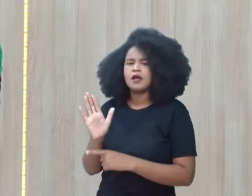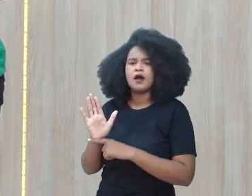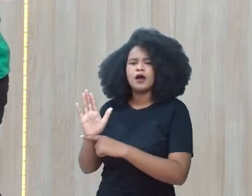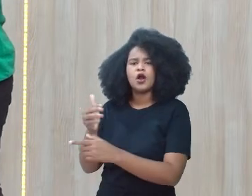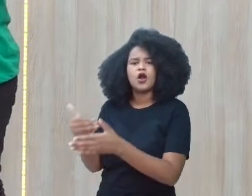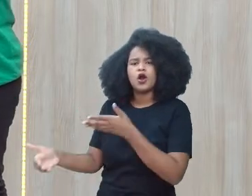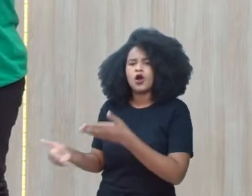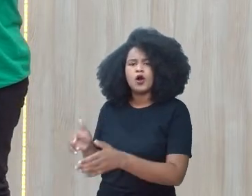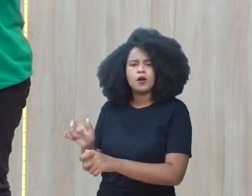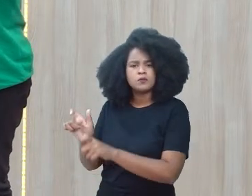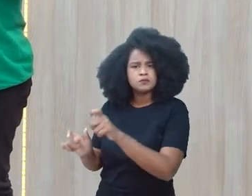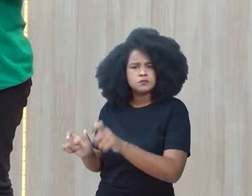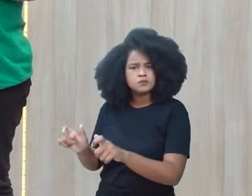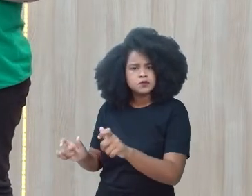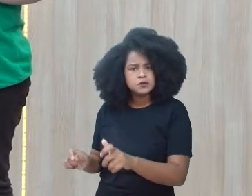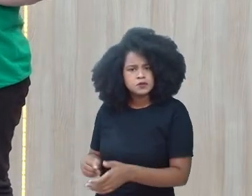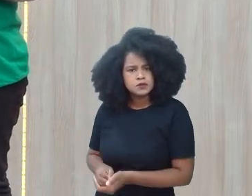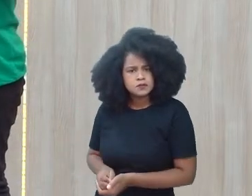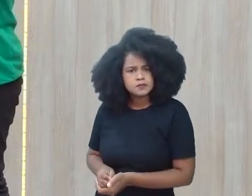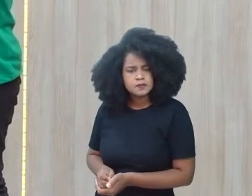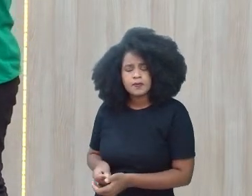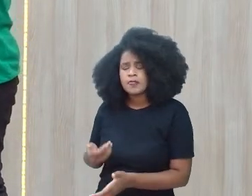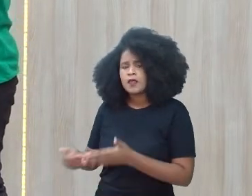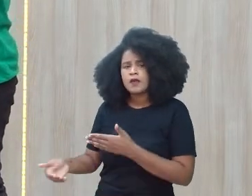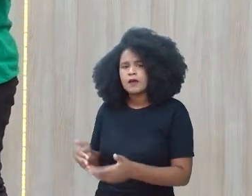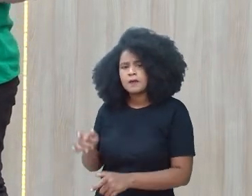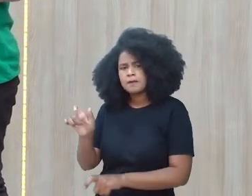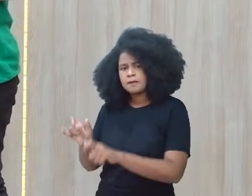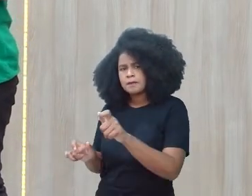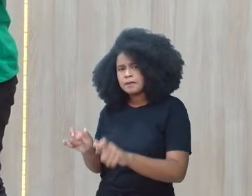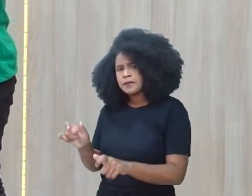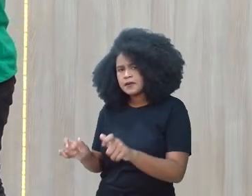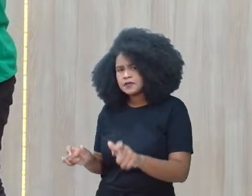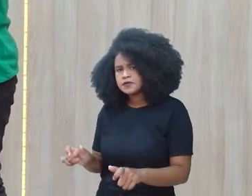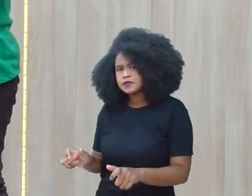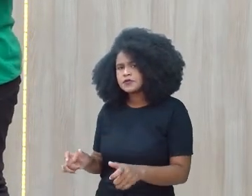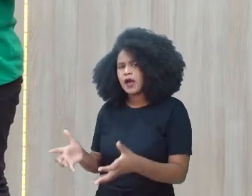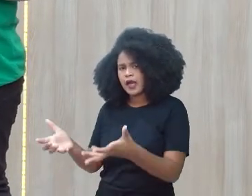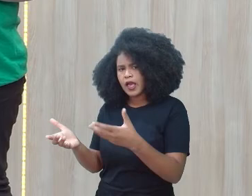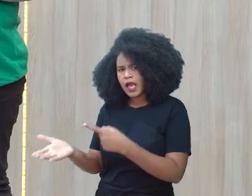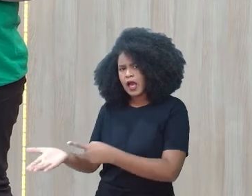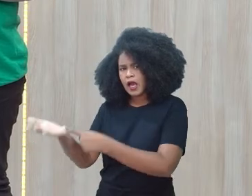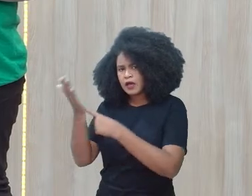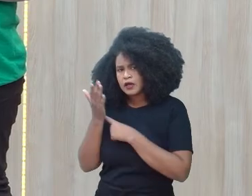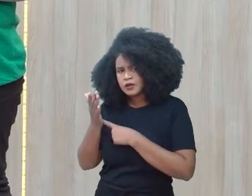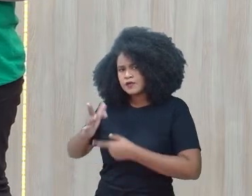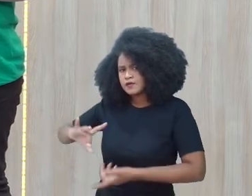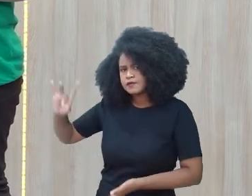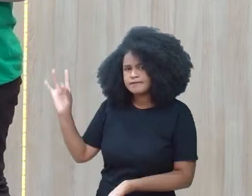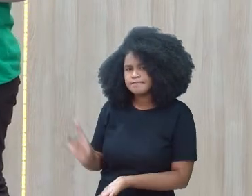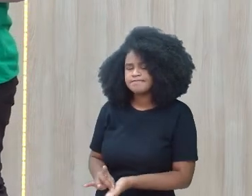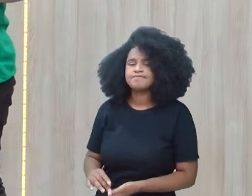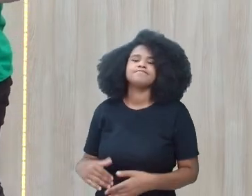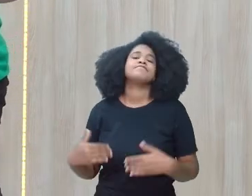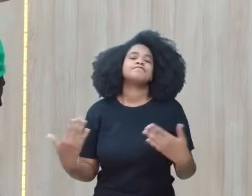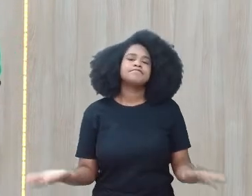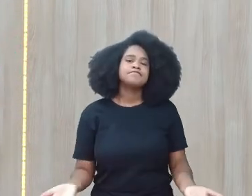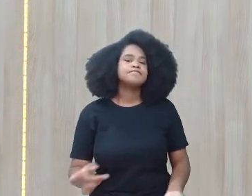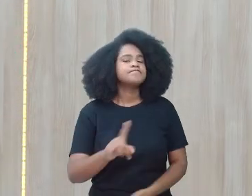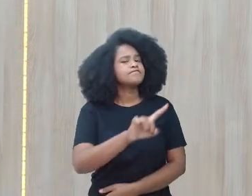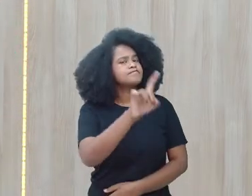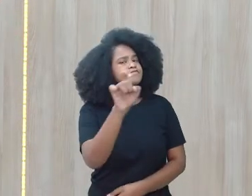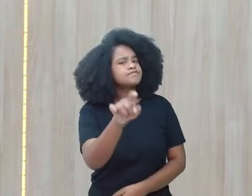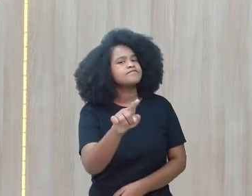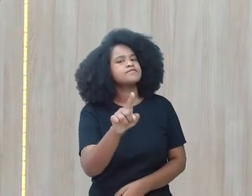pessoa? Será que qualquer pessoa tem a intenção correta de nos ajudar? E aí,